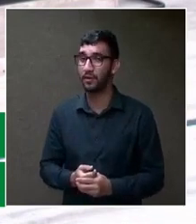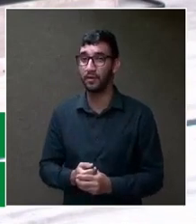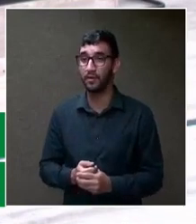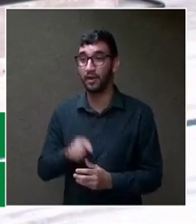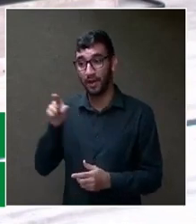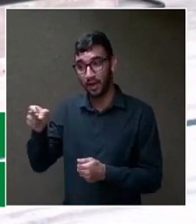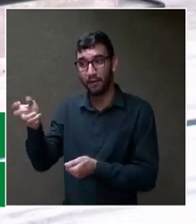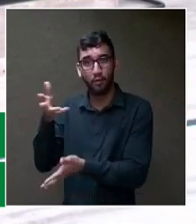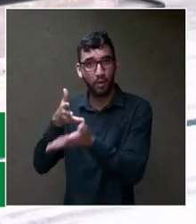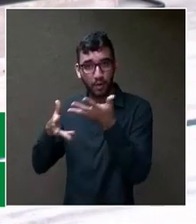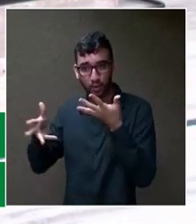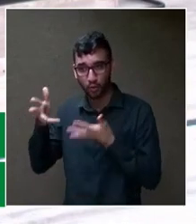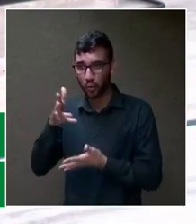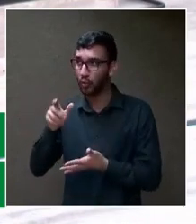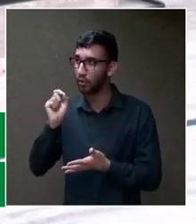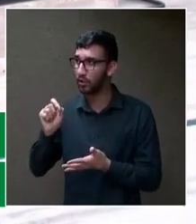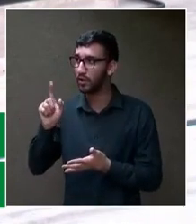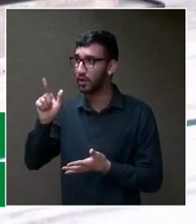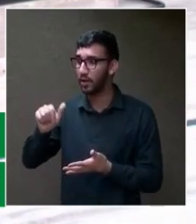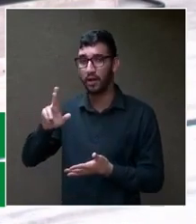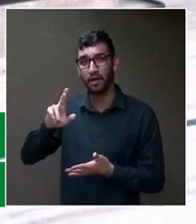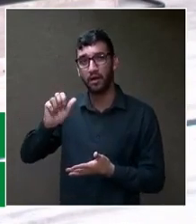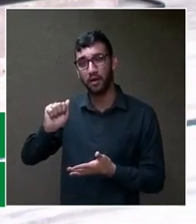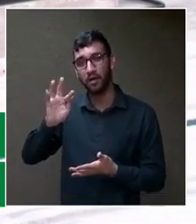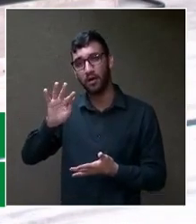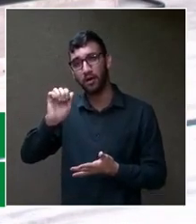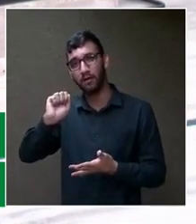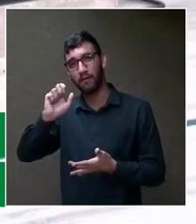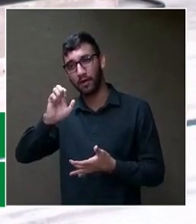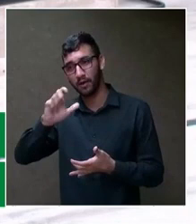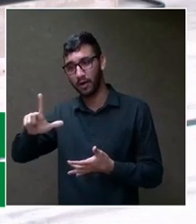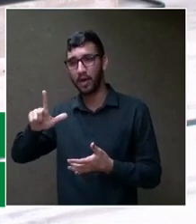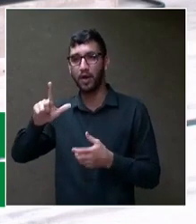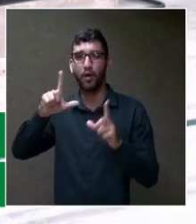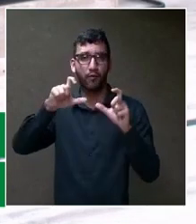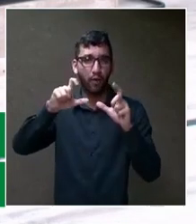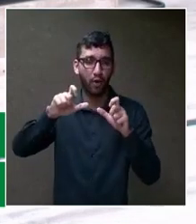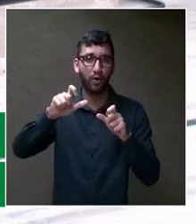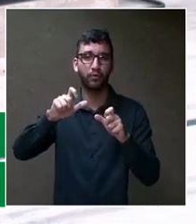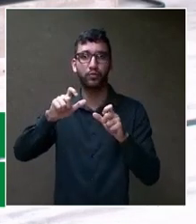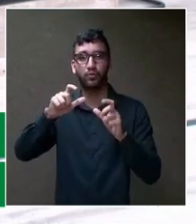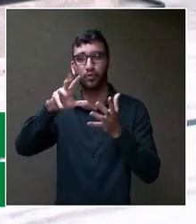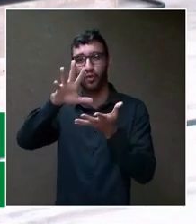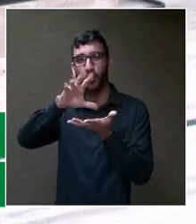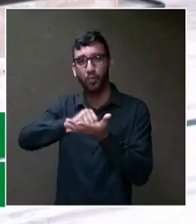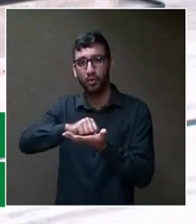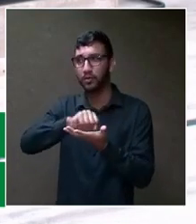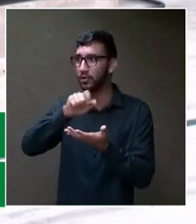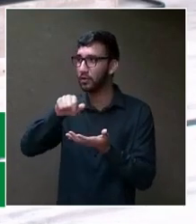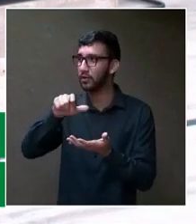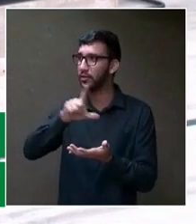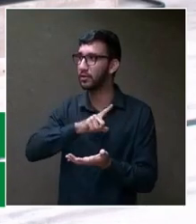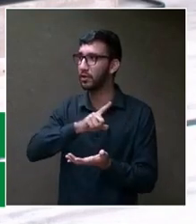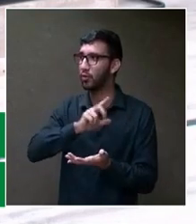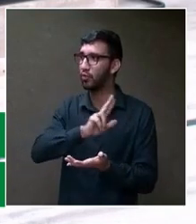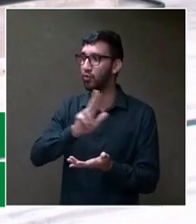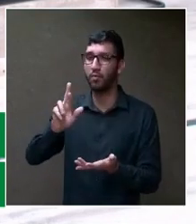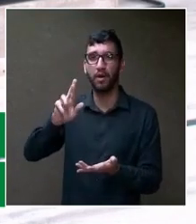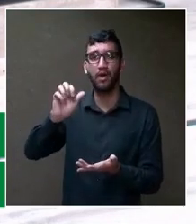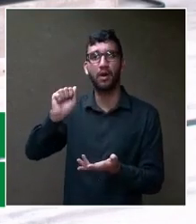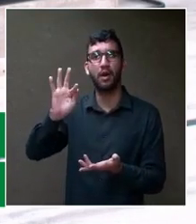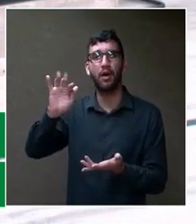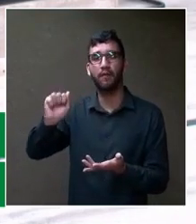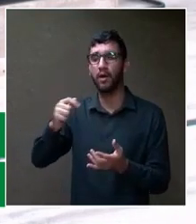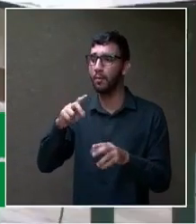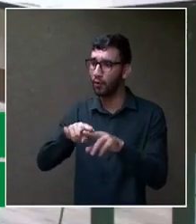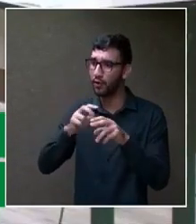com a senhora Sim. que seria do Rafael, os prints, as fotos. Aqui o nome dele, chamado Rafa. É